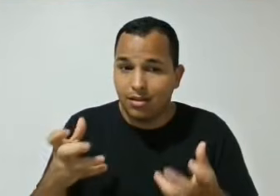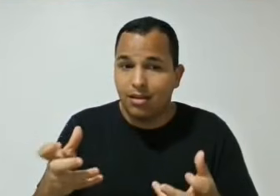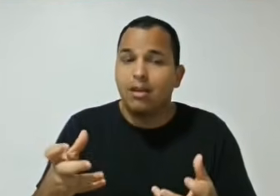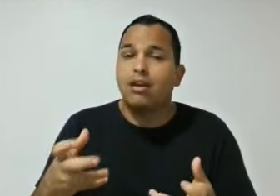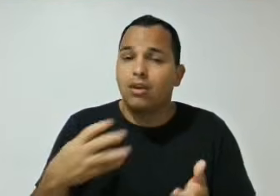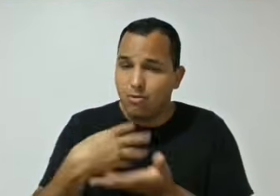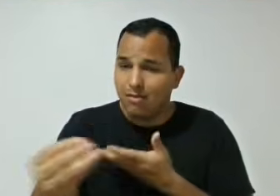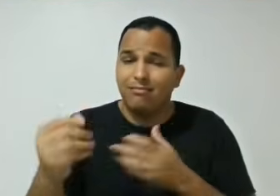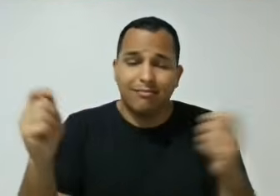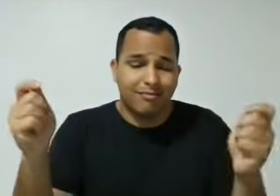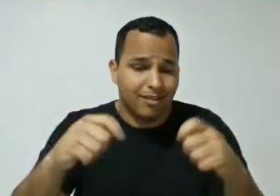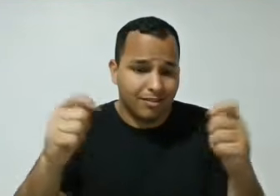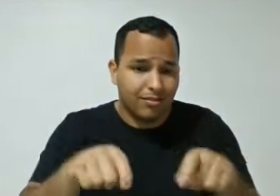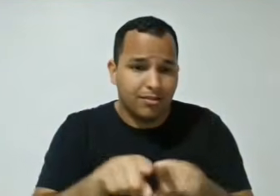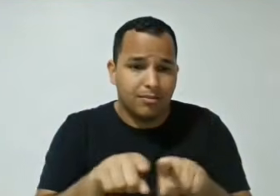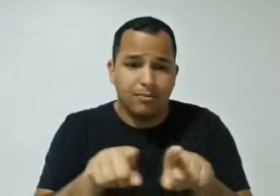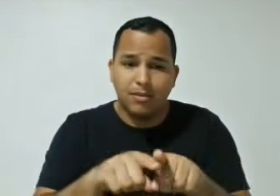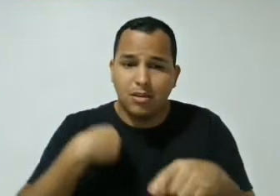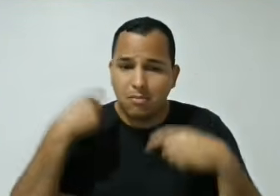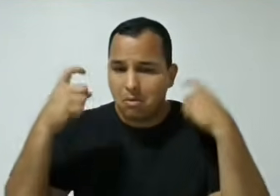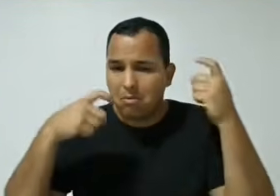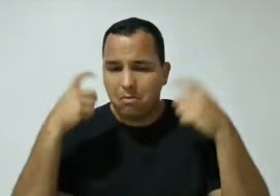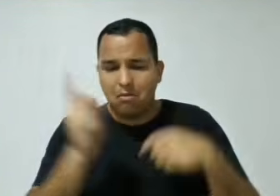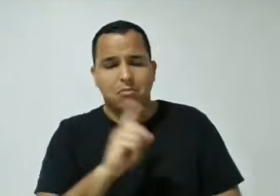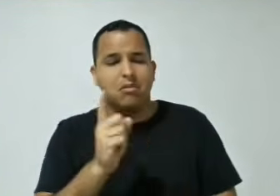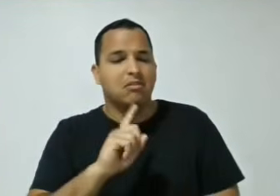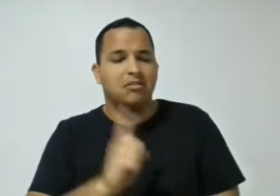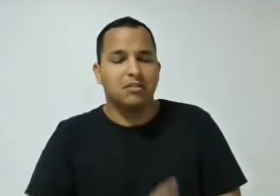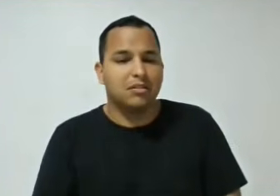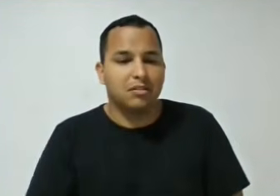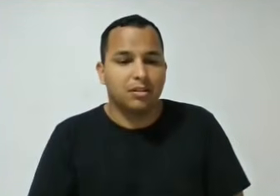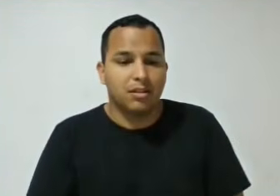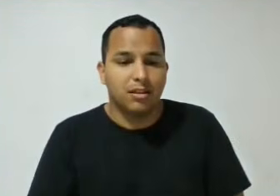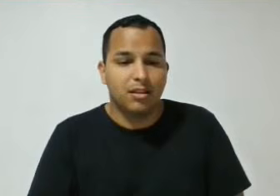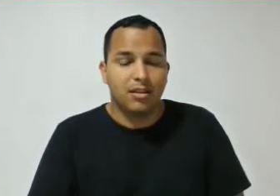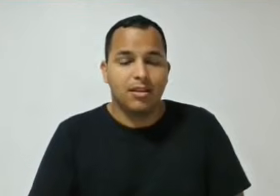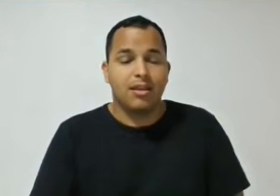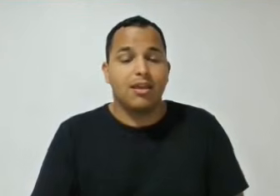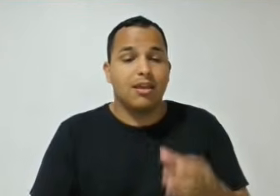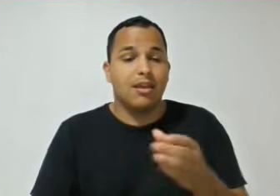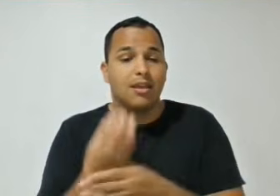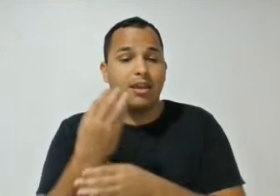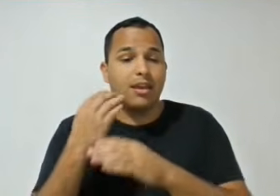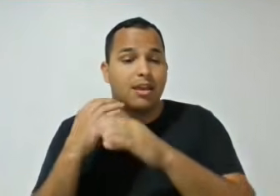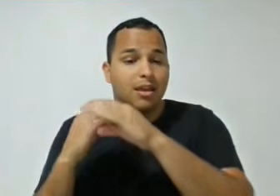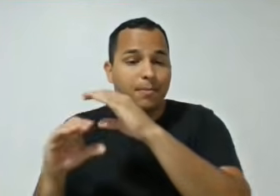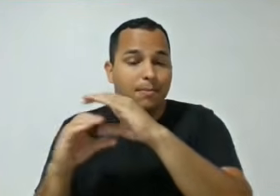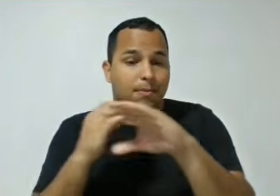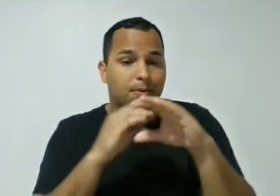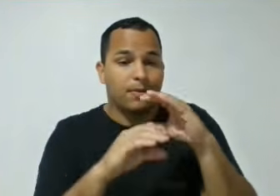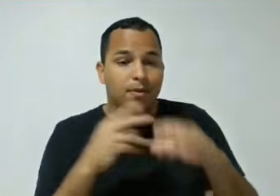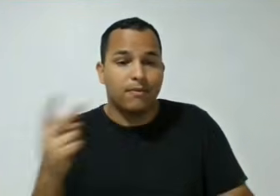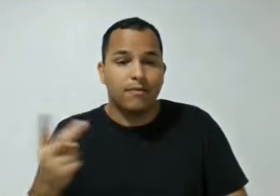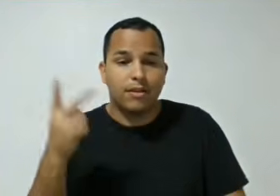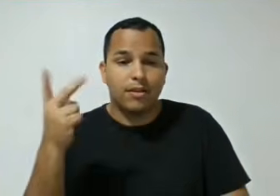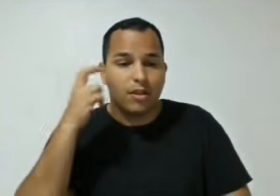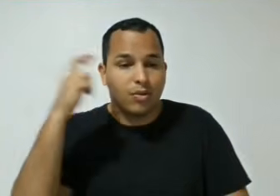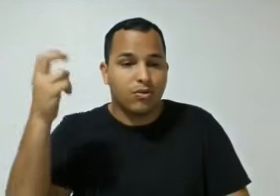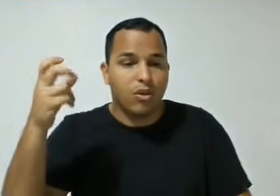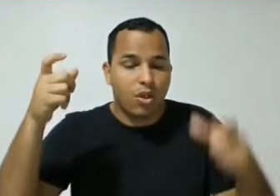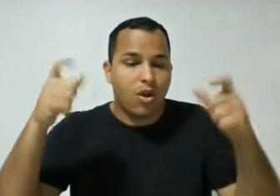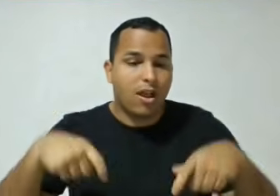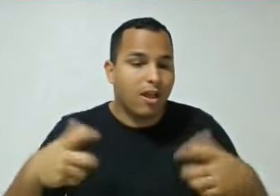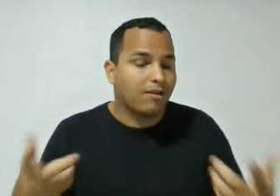também. Não estou preocupado com isso, não. Para que a gente possa criar canais de comunicação para a valorização da nossa cultura local. Nós